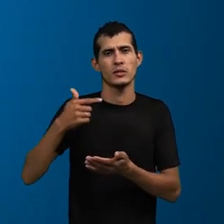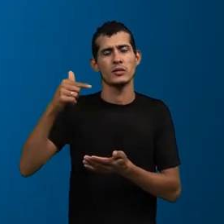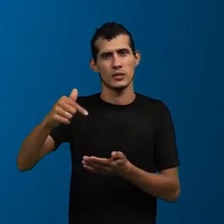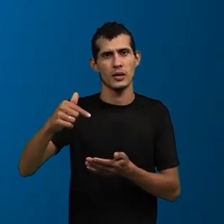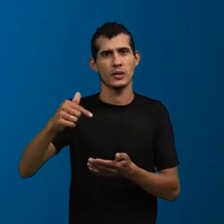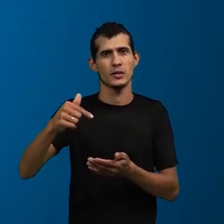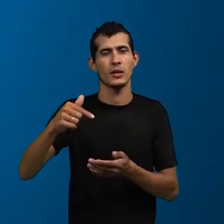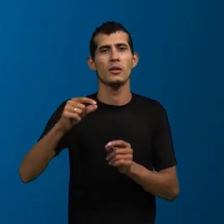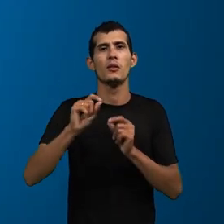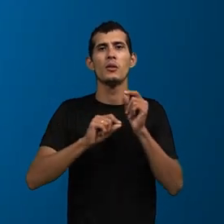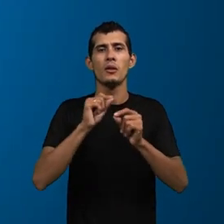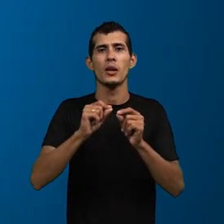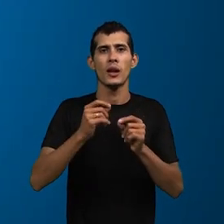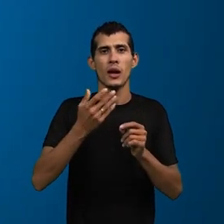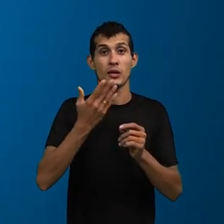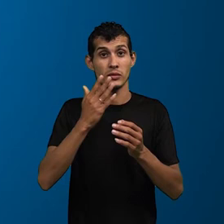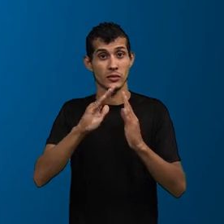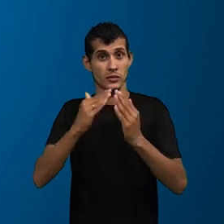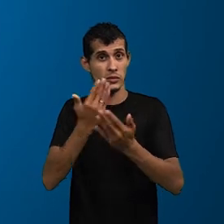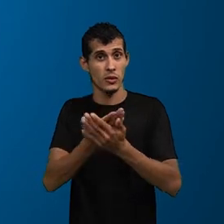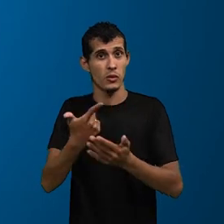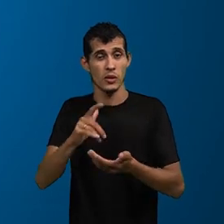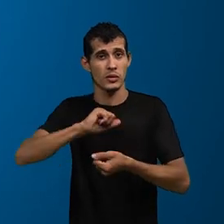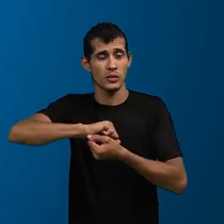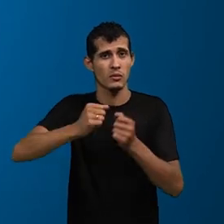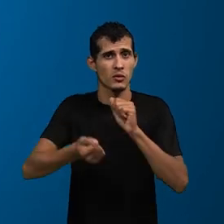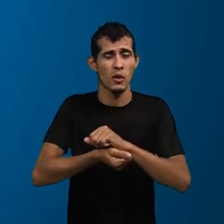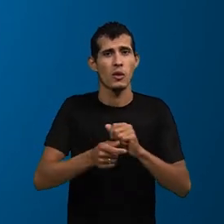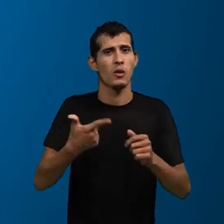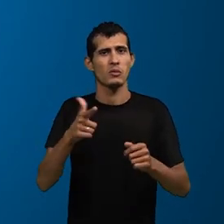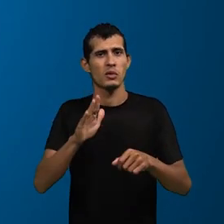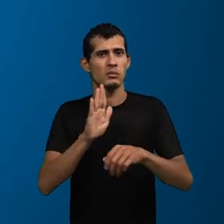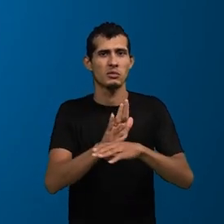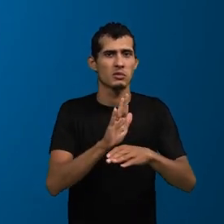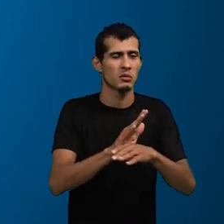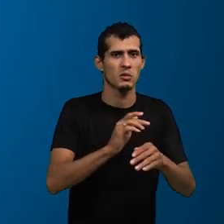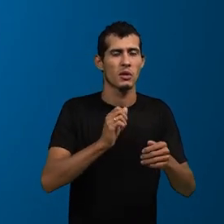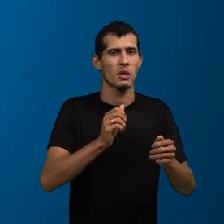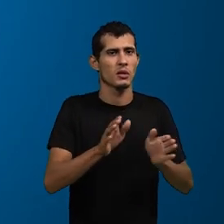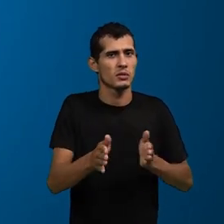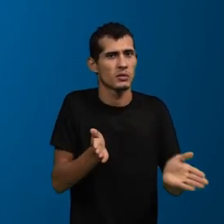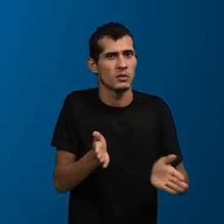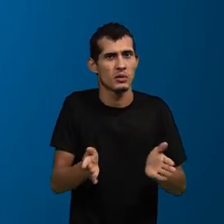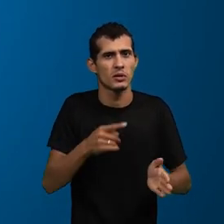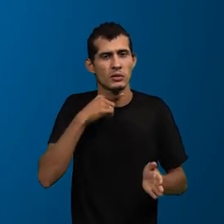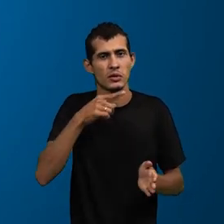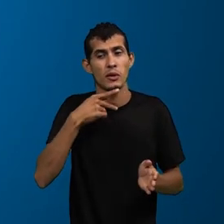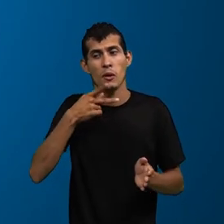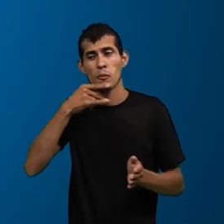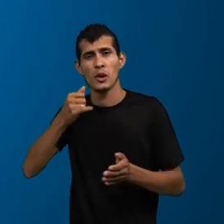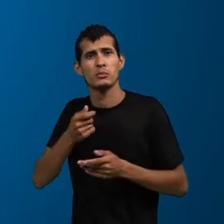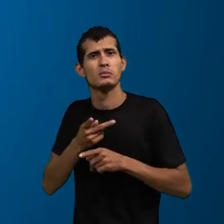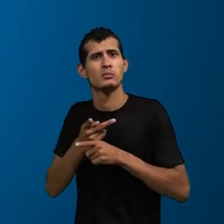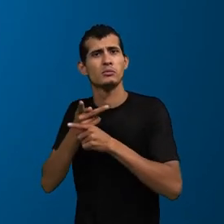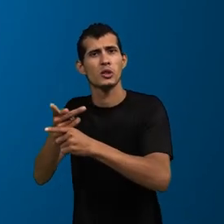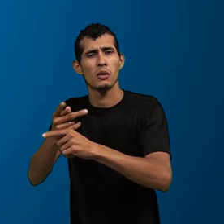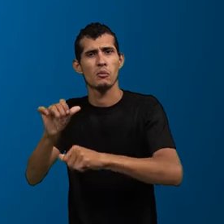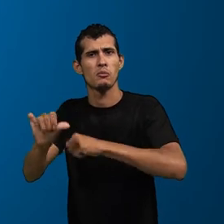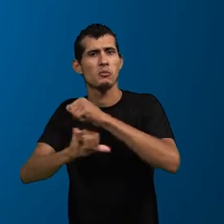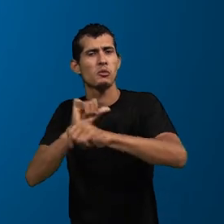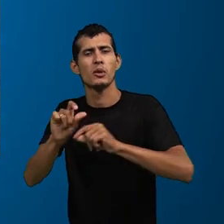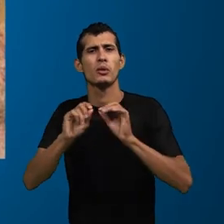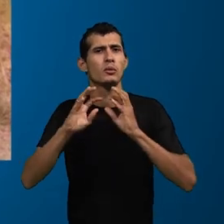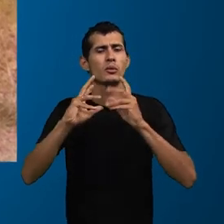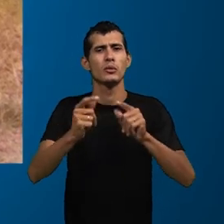anos, as escolas não eram adaptadas, não contavam com recursos de acessibilidade e os pais dos alunos tinham que ir em busca das